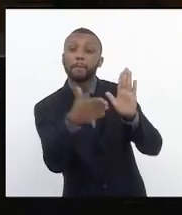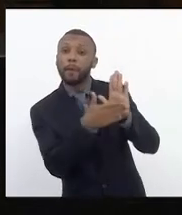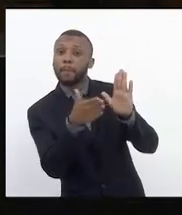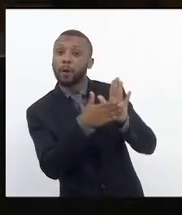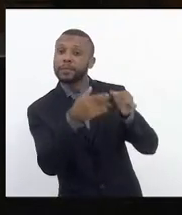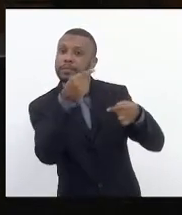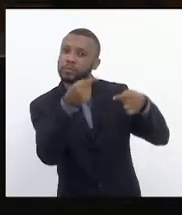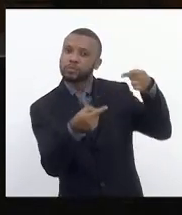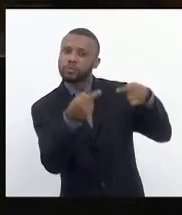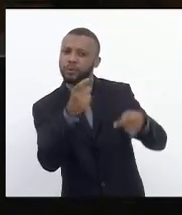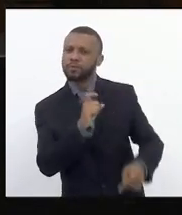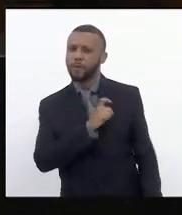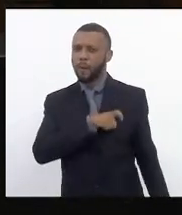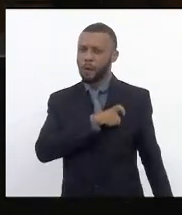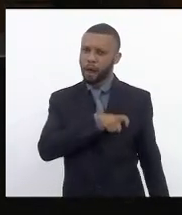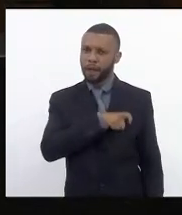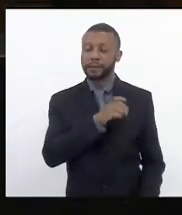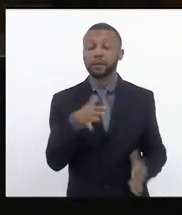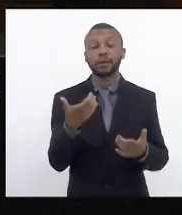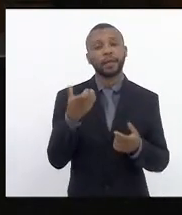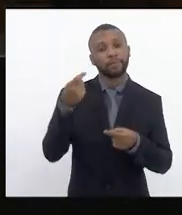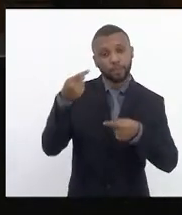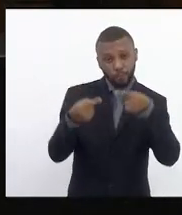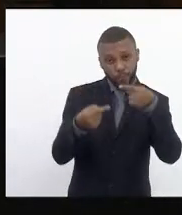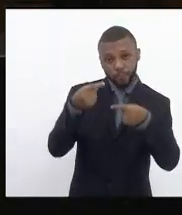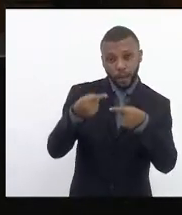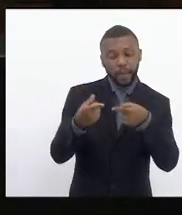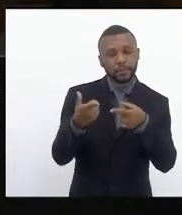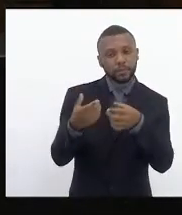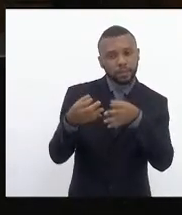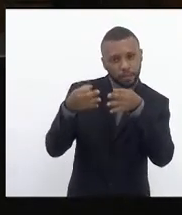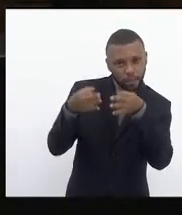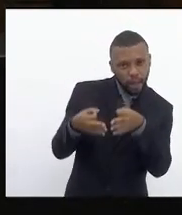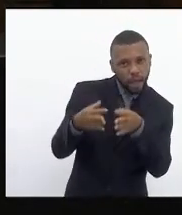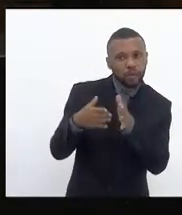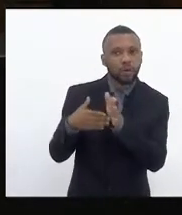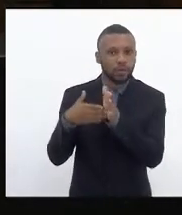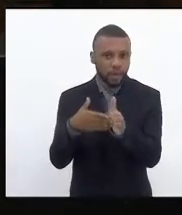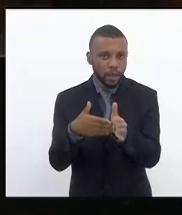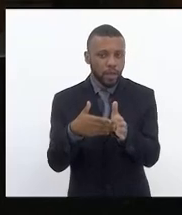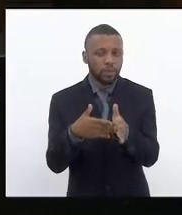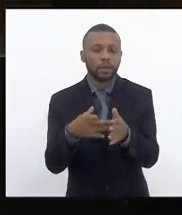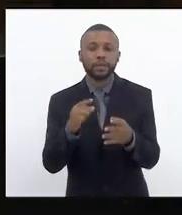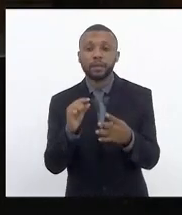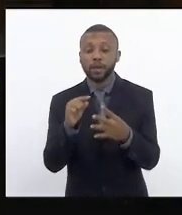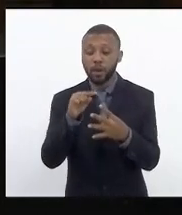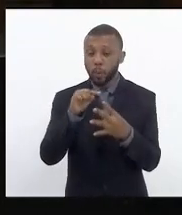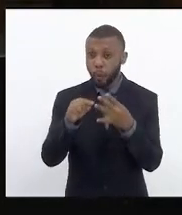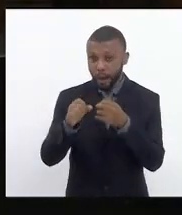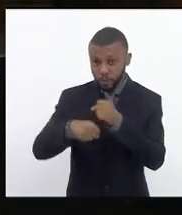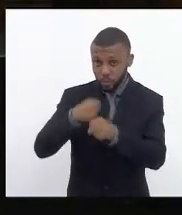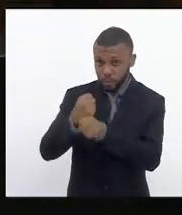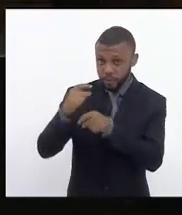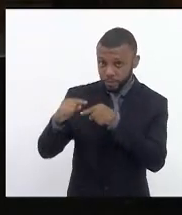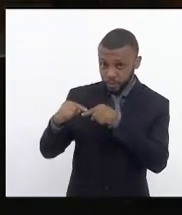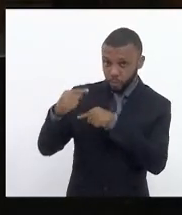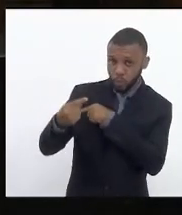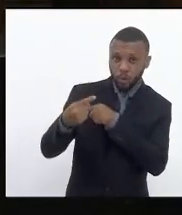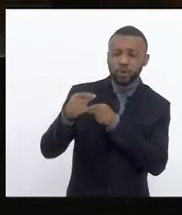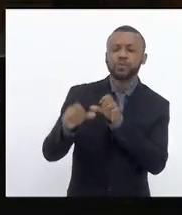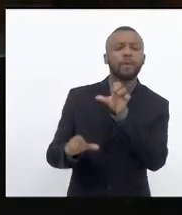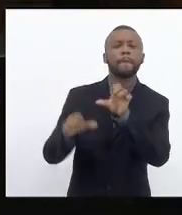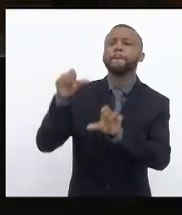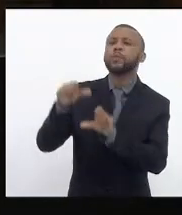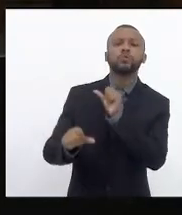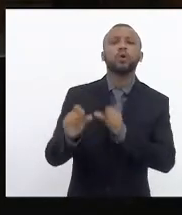e eu queria fazer um debate Franco e honesto aqui é que 44 anos depois o que